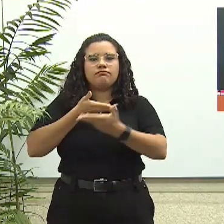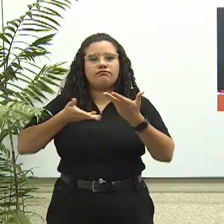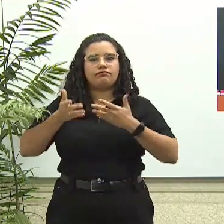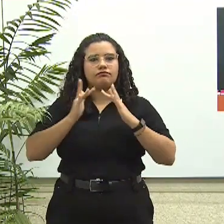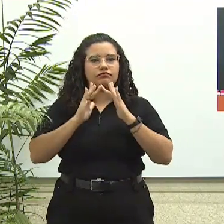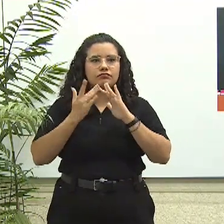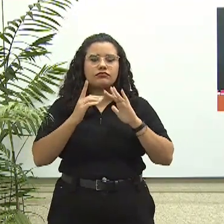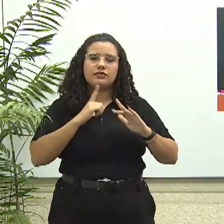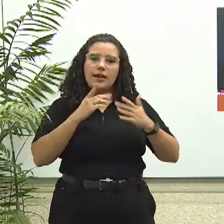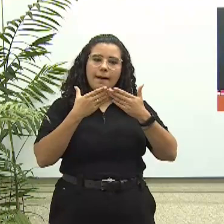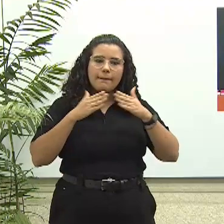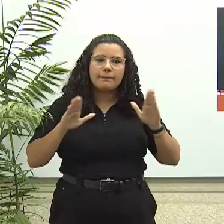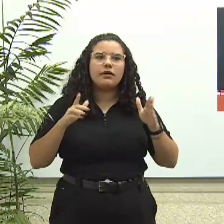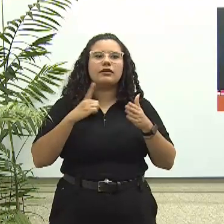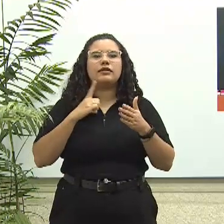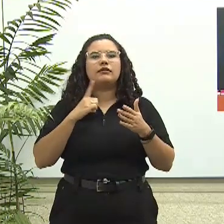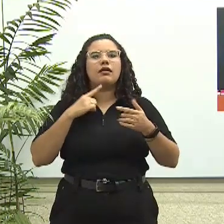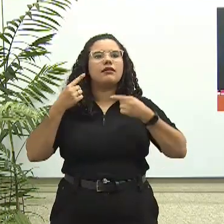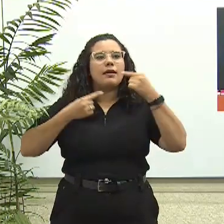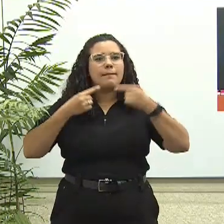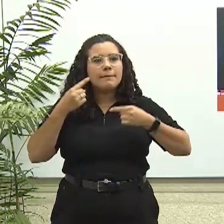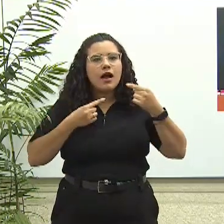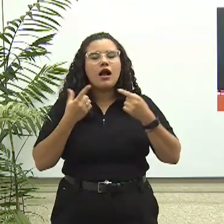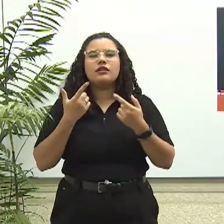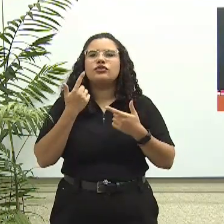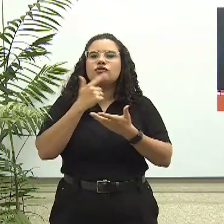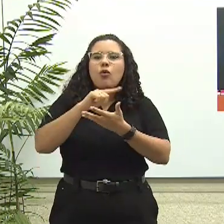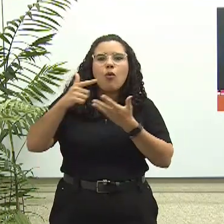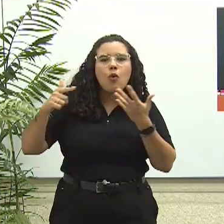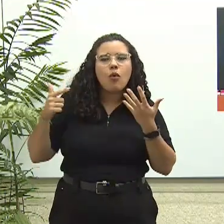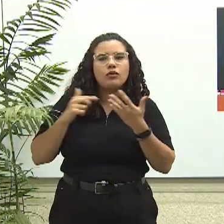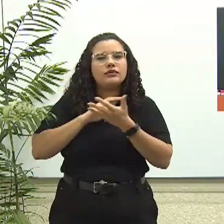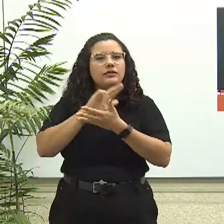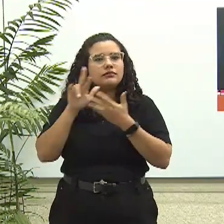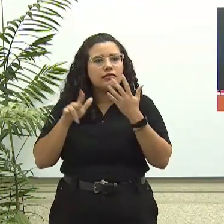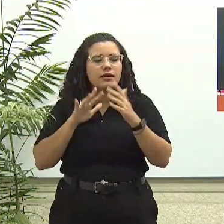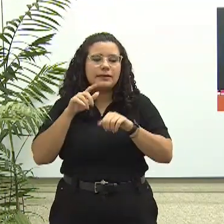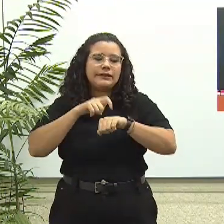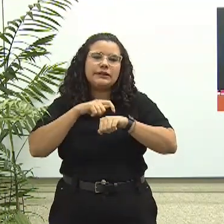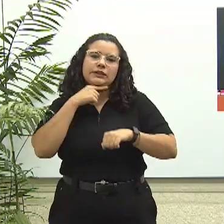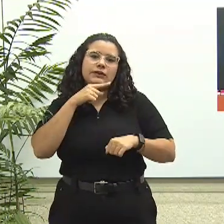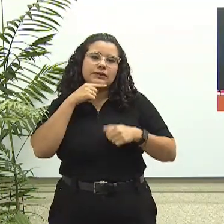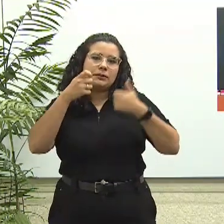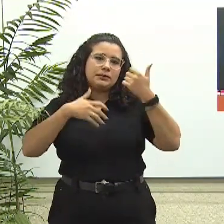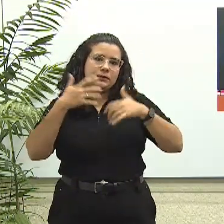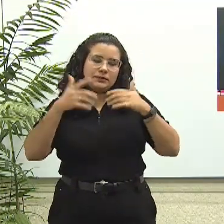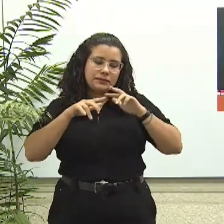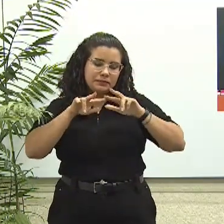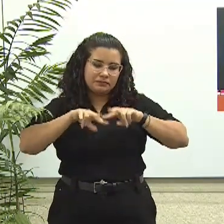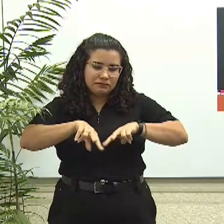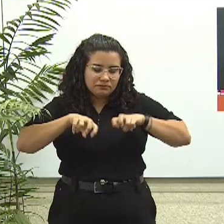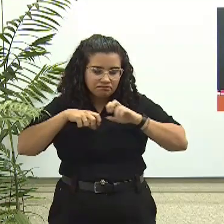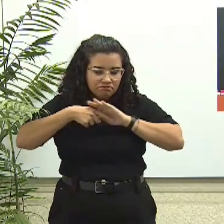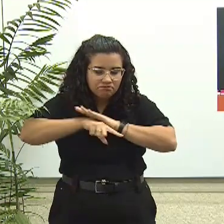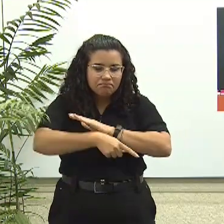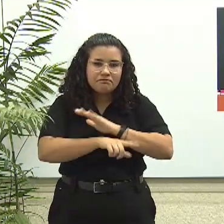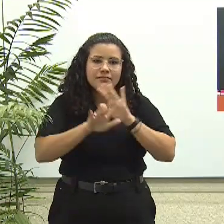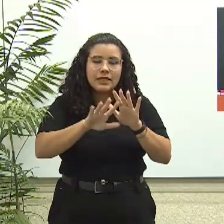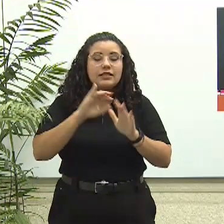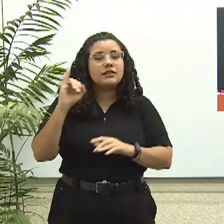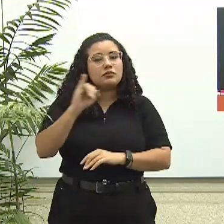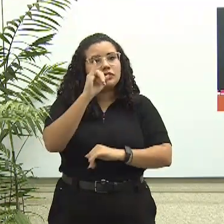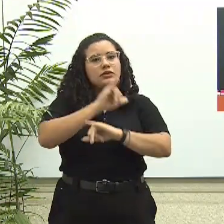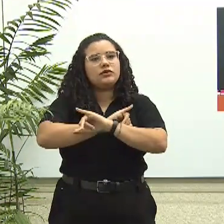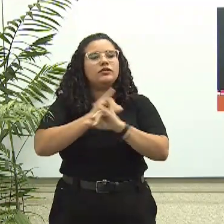abertura para isso o debate sobre o Bricks debate sobre outras parcerias mas não tenho tempo para explorar isso não fui chamado para isso mas isso é importante dizer